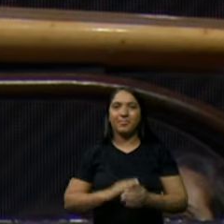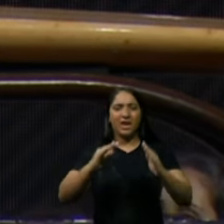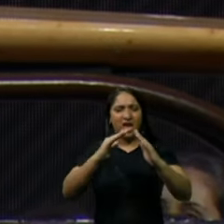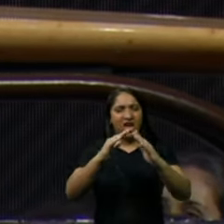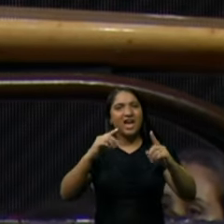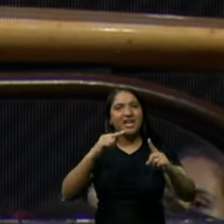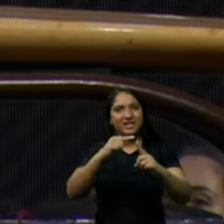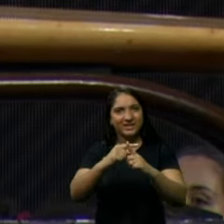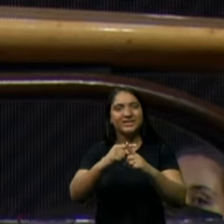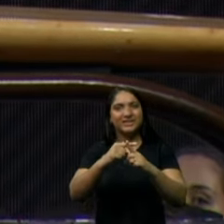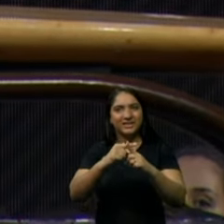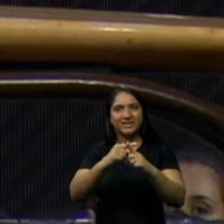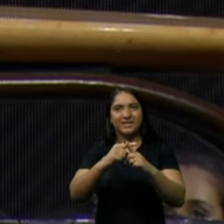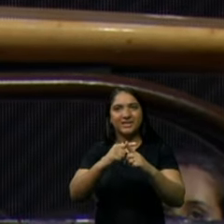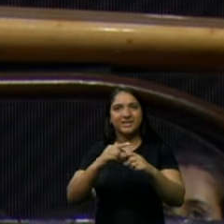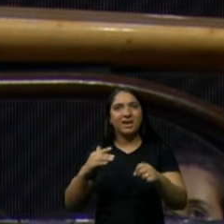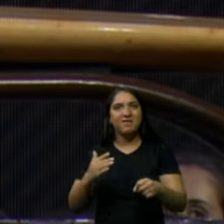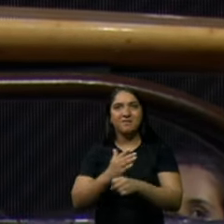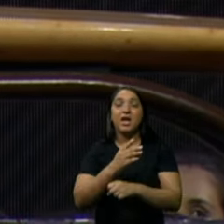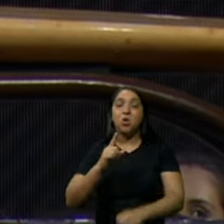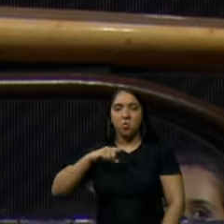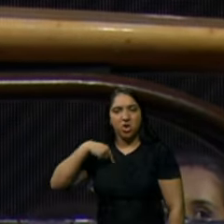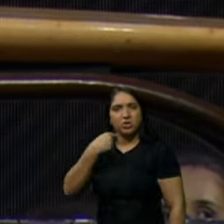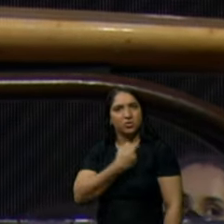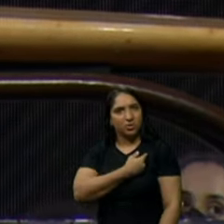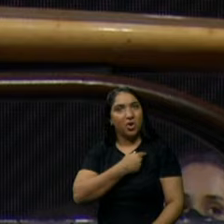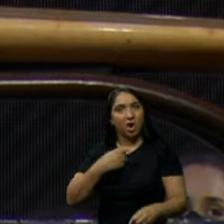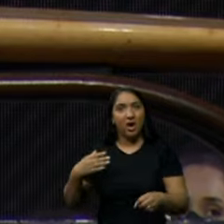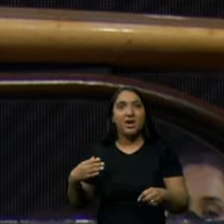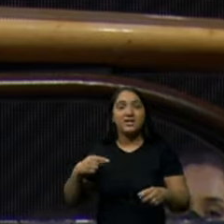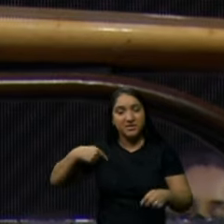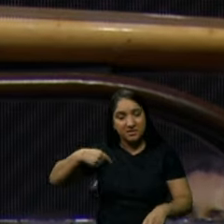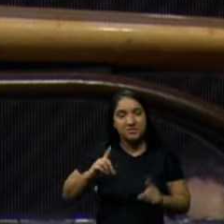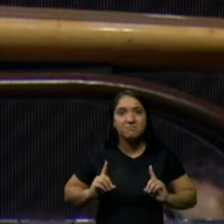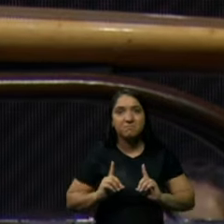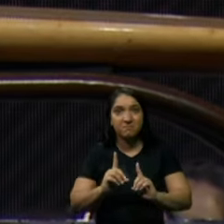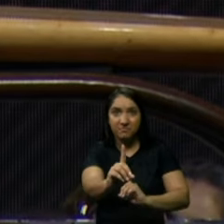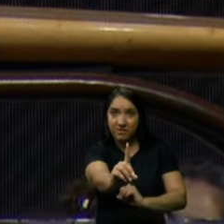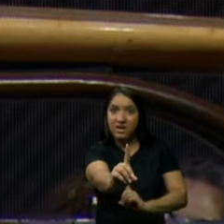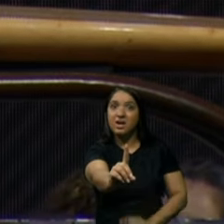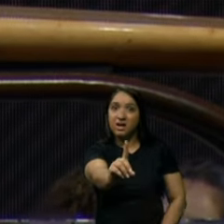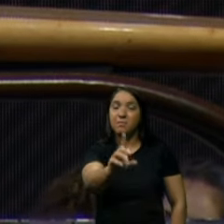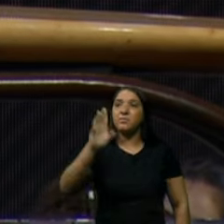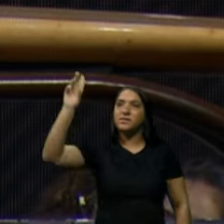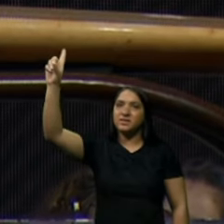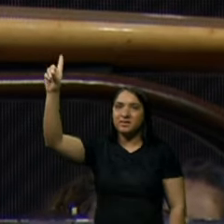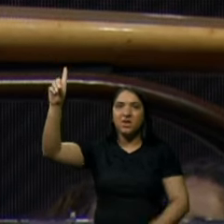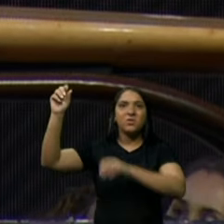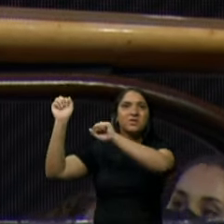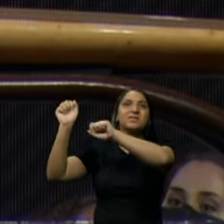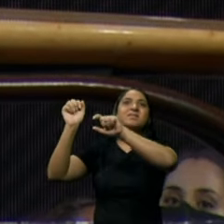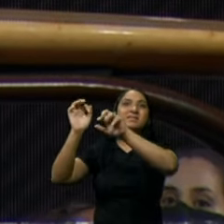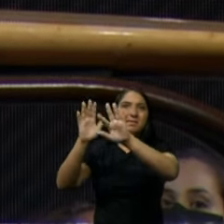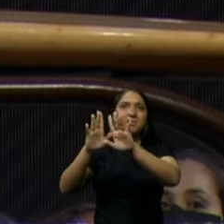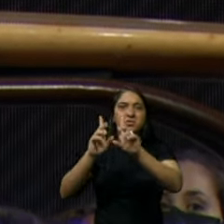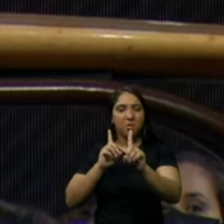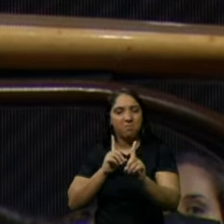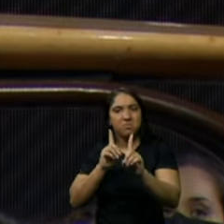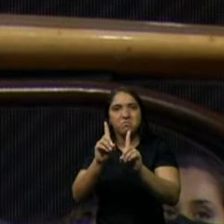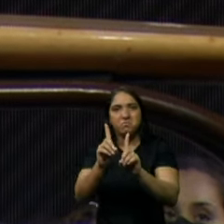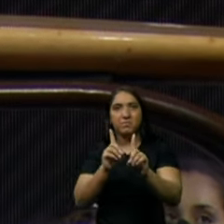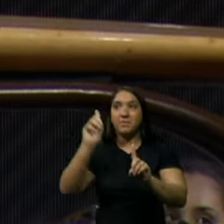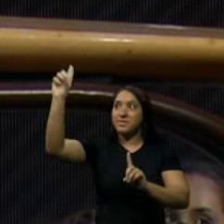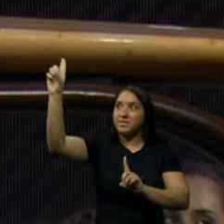acontecem quando nós simplesmente cumprimos o ide o próprio Espírito Santo se encarrega de trazer os